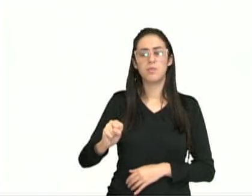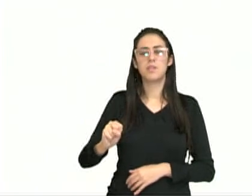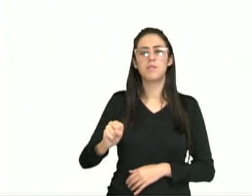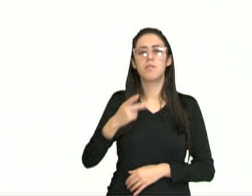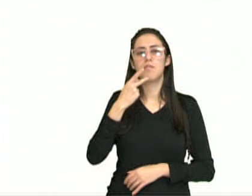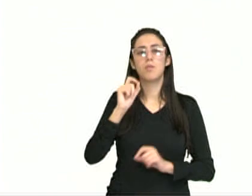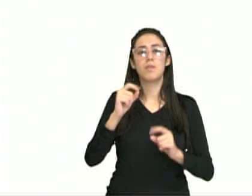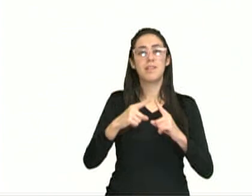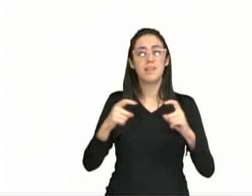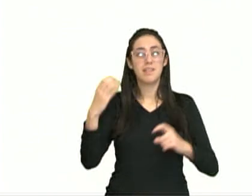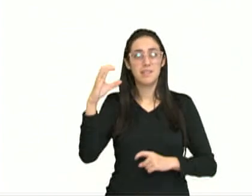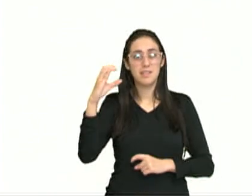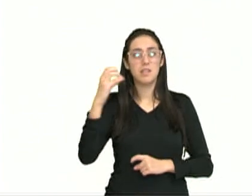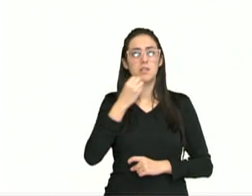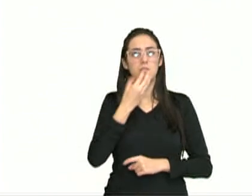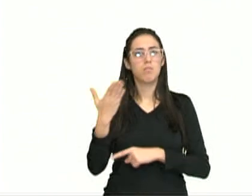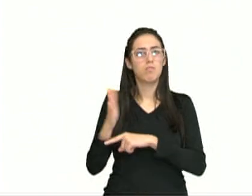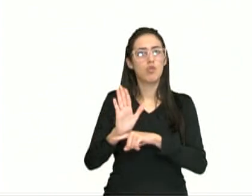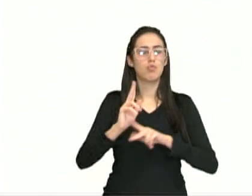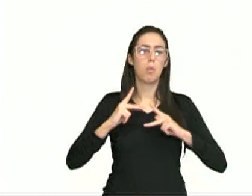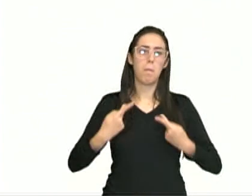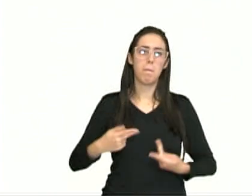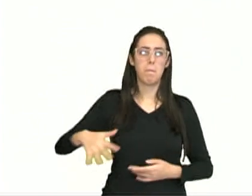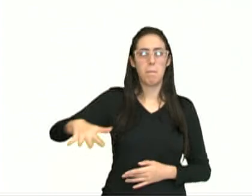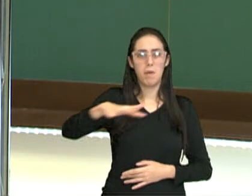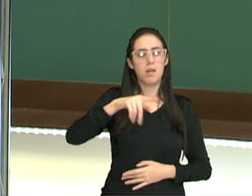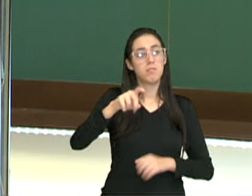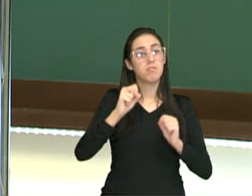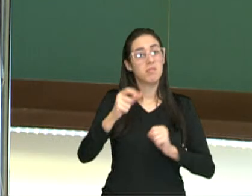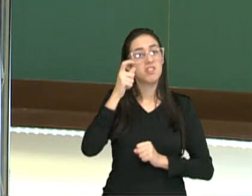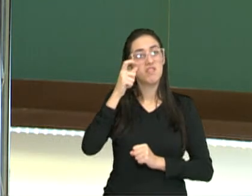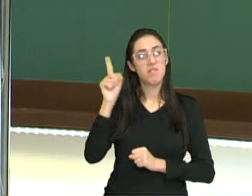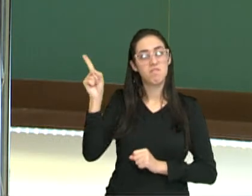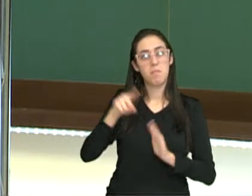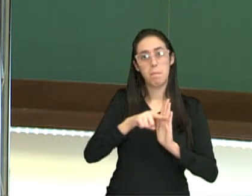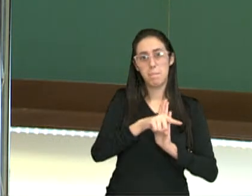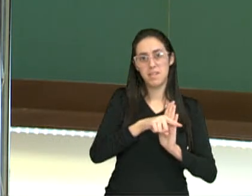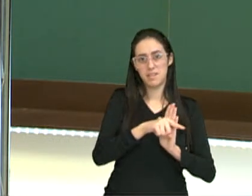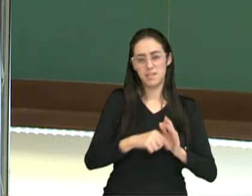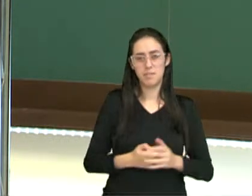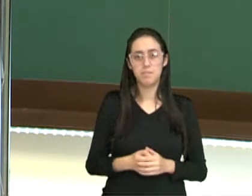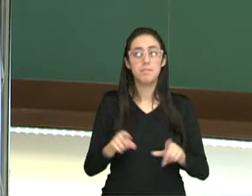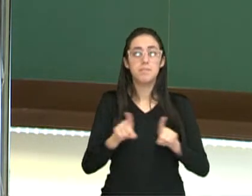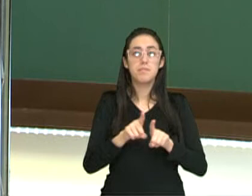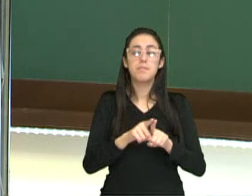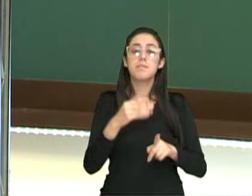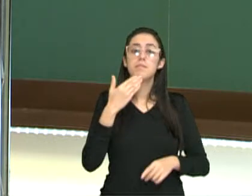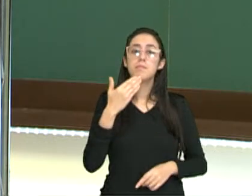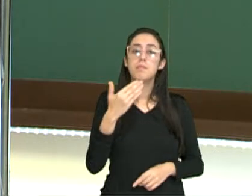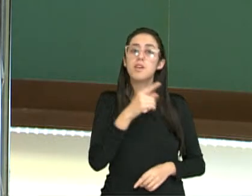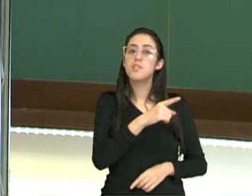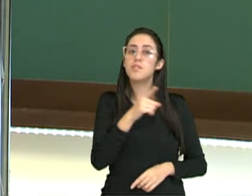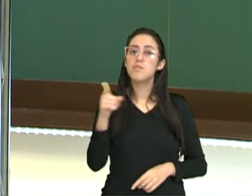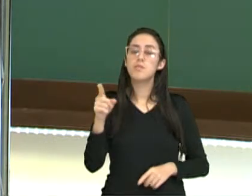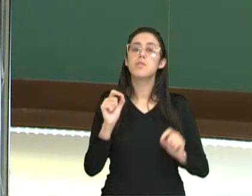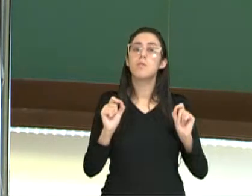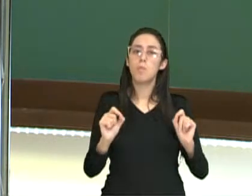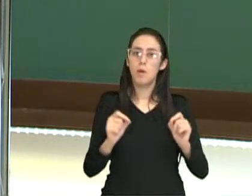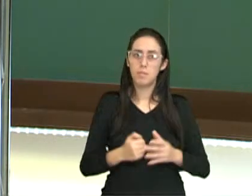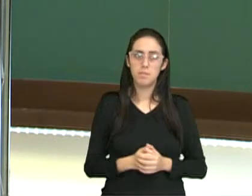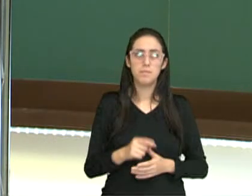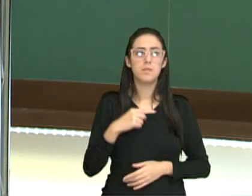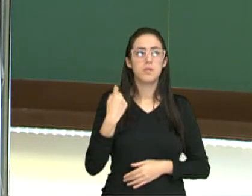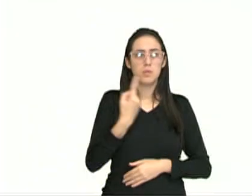ler toda a reportagem, pode acessar o QR Code aqui. E aí a gente pede o seguinte para vocês. Agora que sabemos